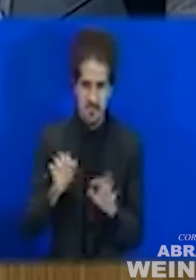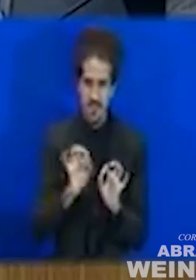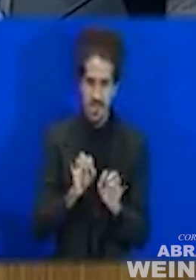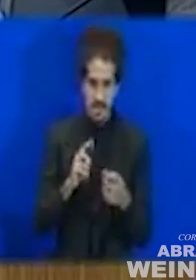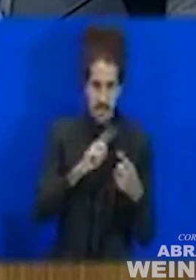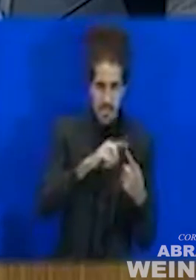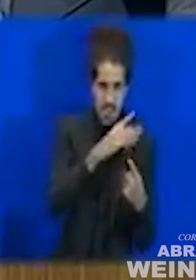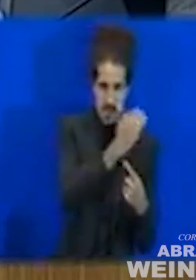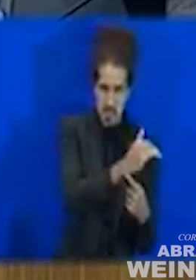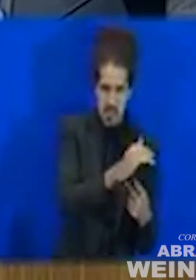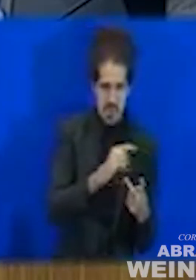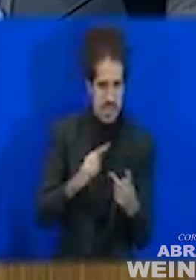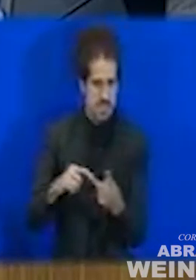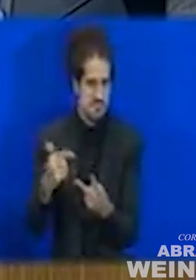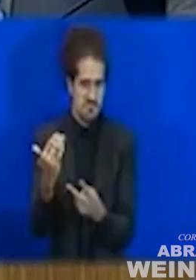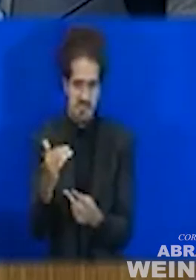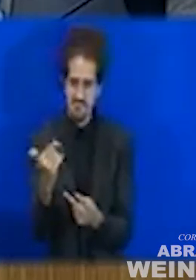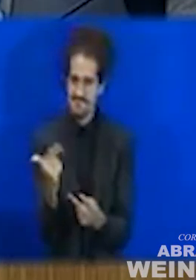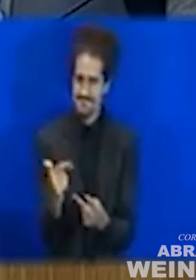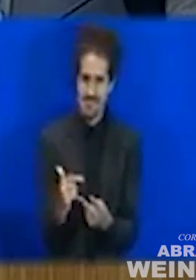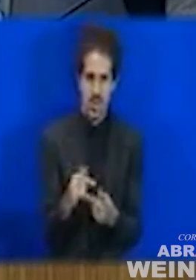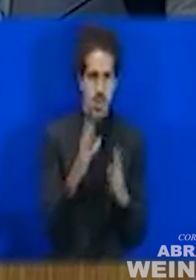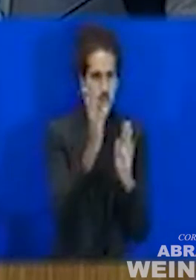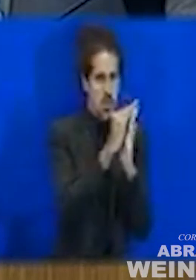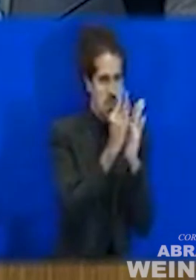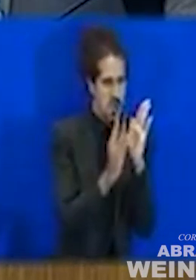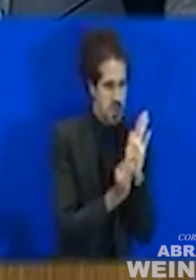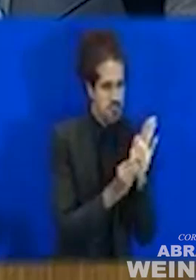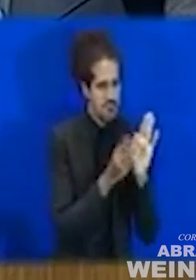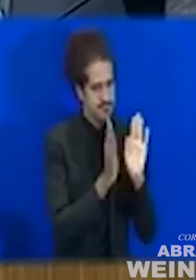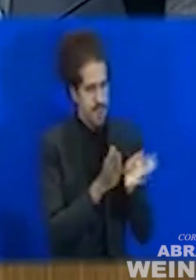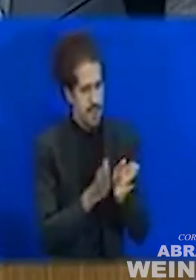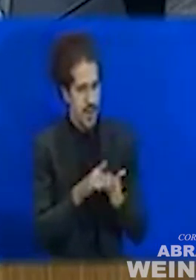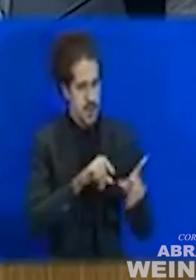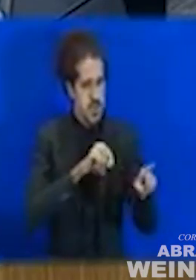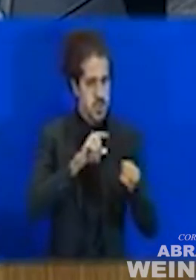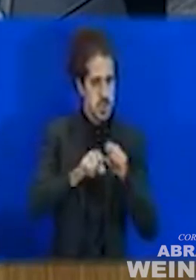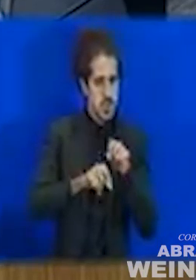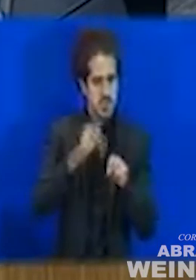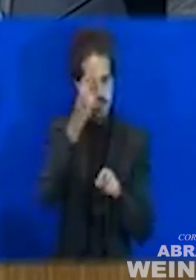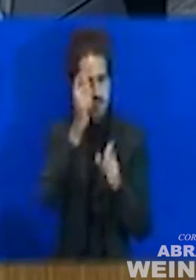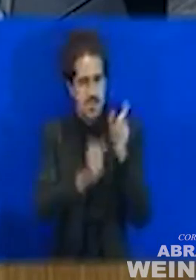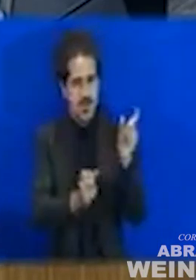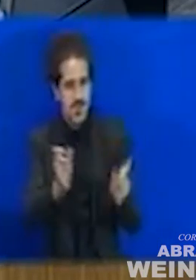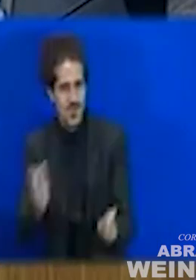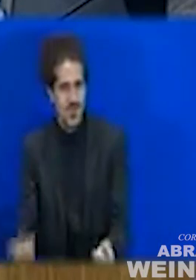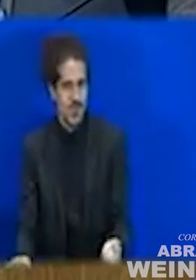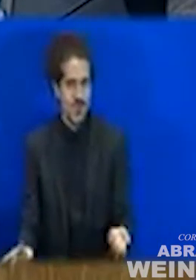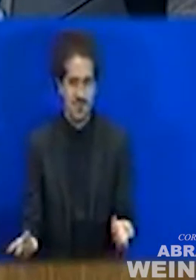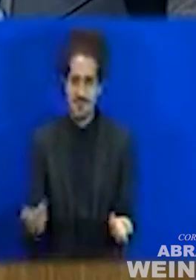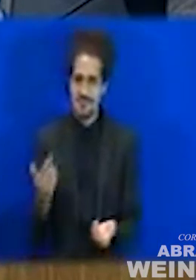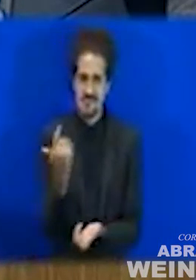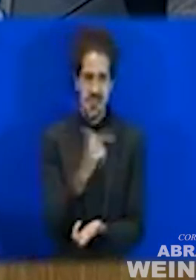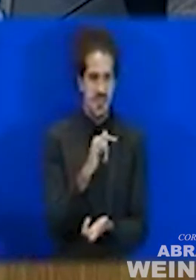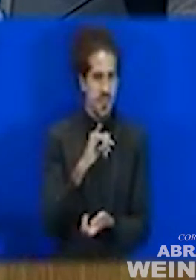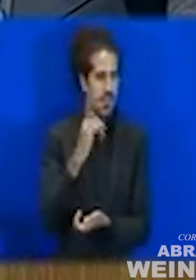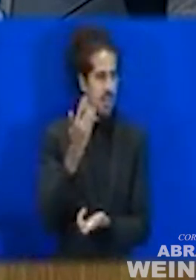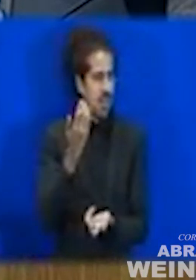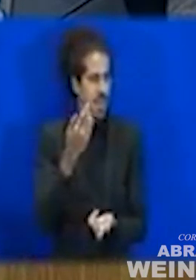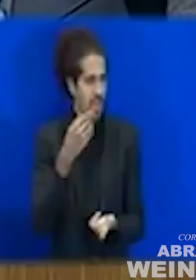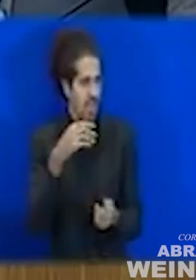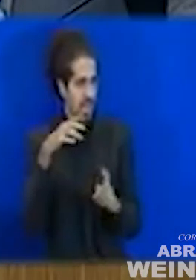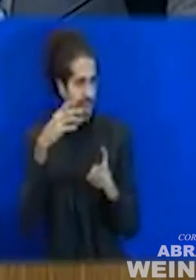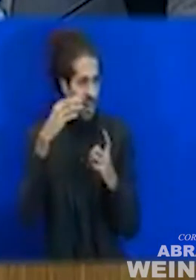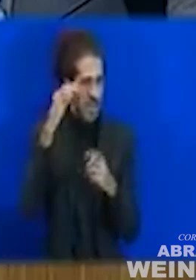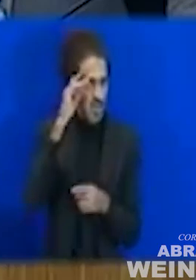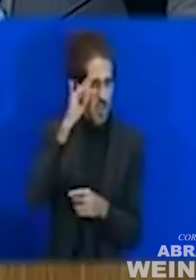nem na segunda. Execução, conteúdo, a seleção das pessoas, não teve ideologia.